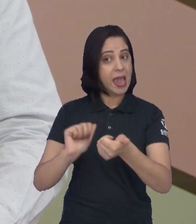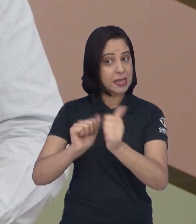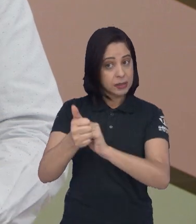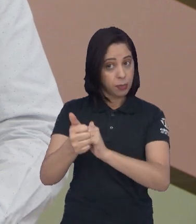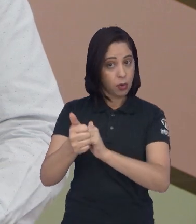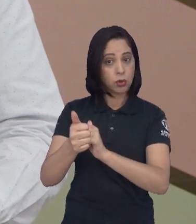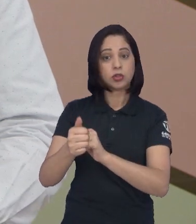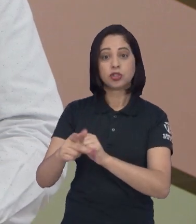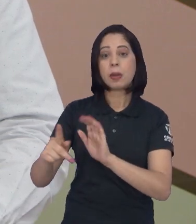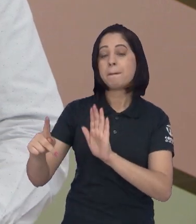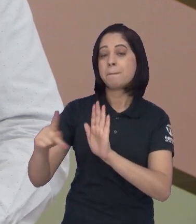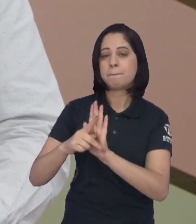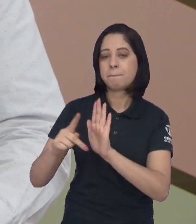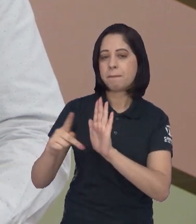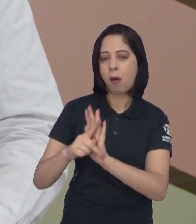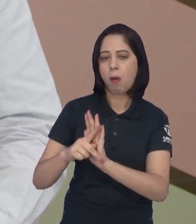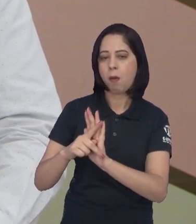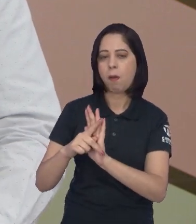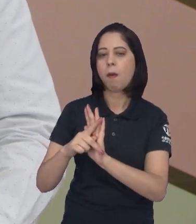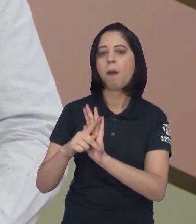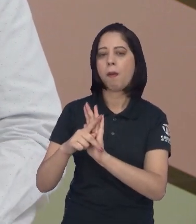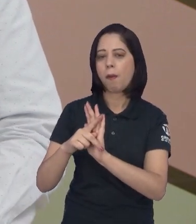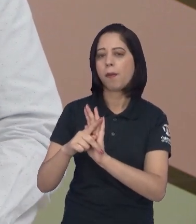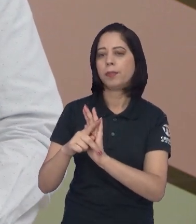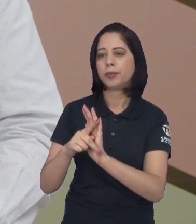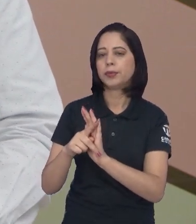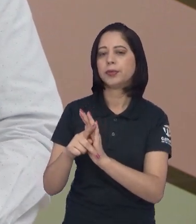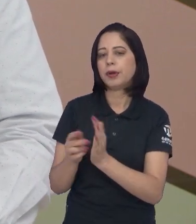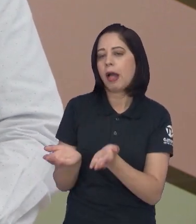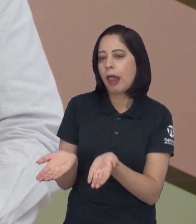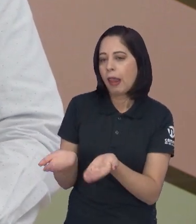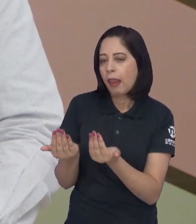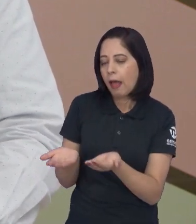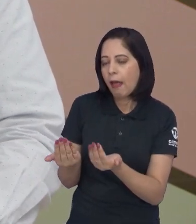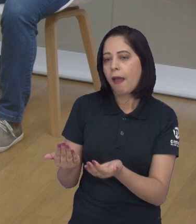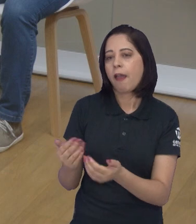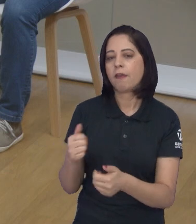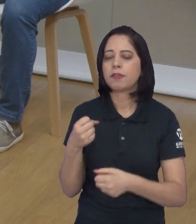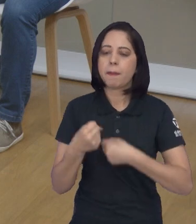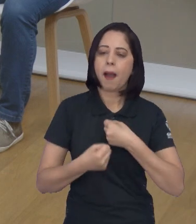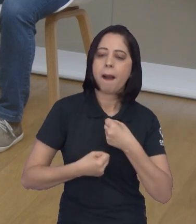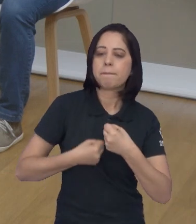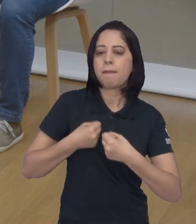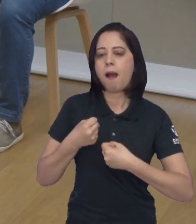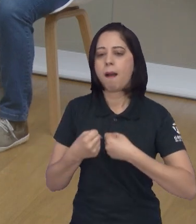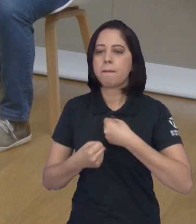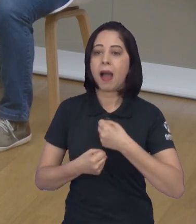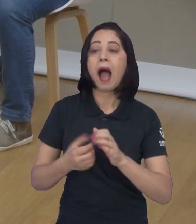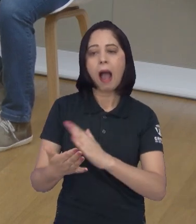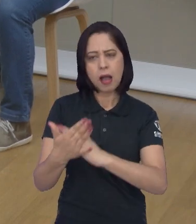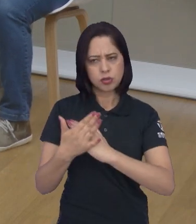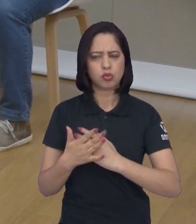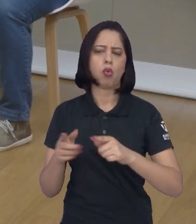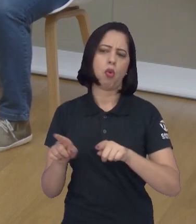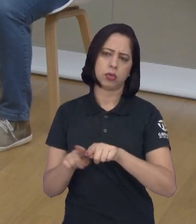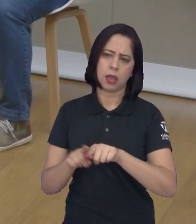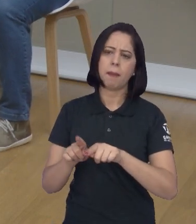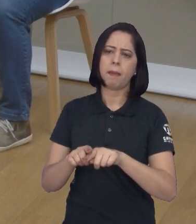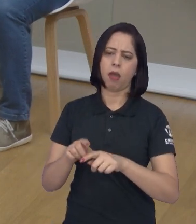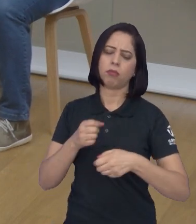são obtidos com exercícios de de leve a moderada intensidade Olha que bacana Então realmente não há necessidade de alta